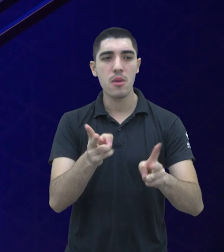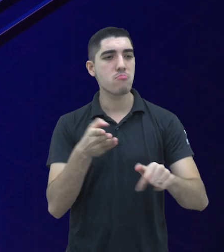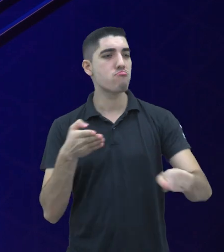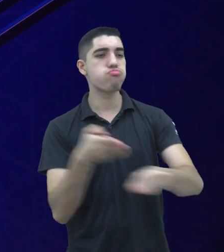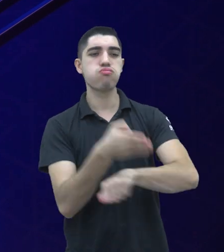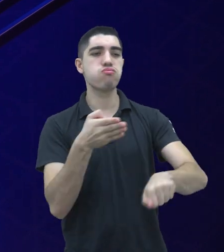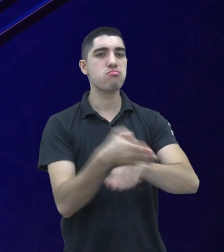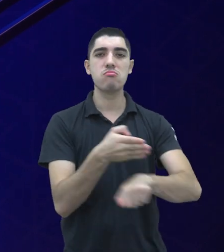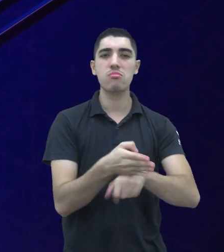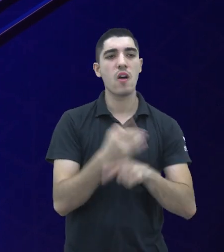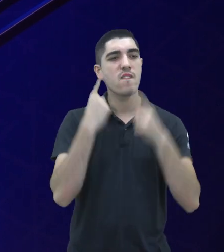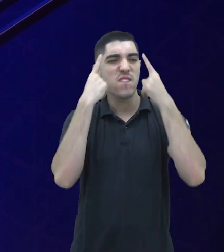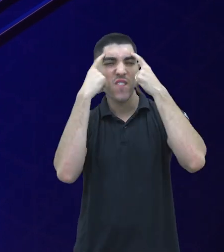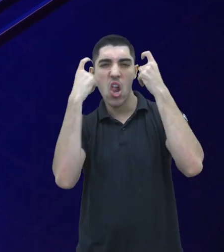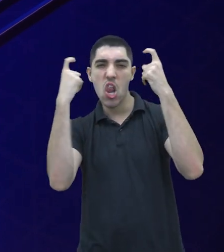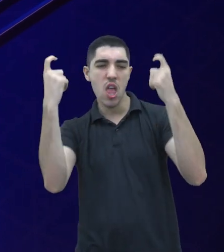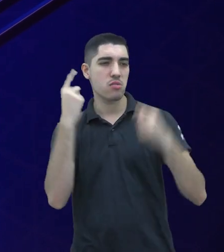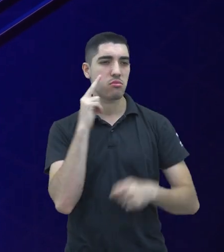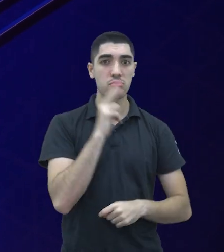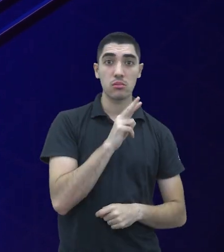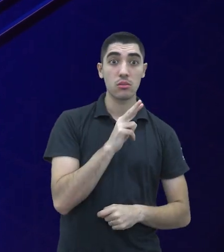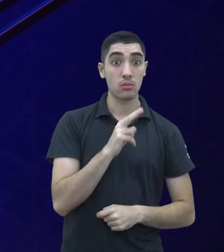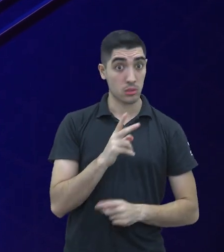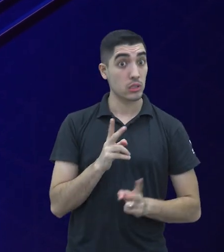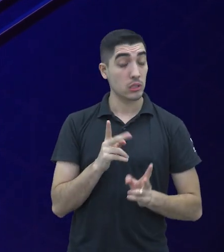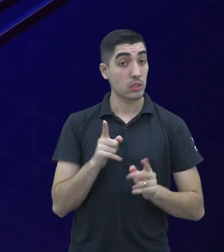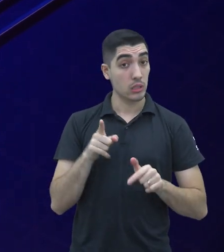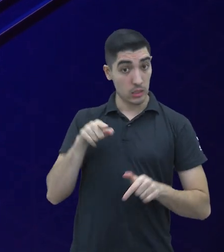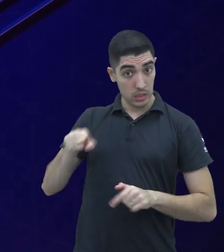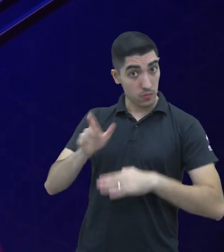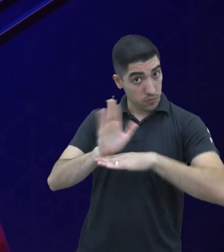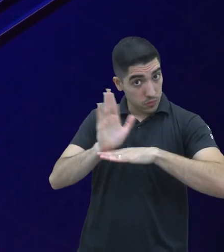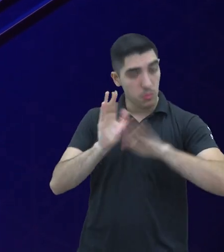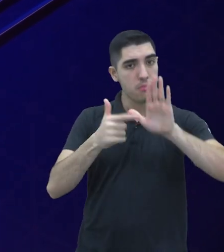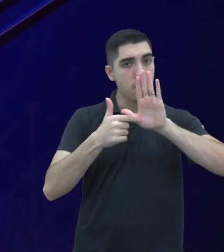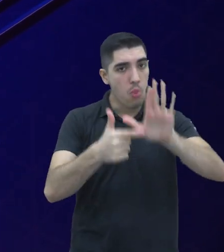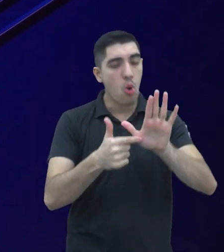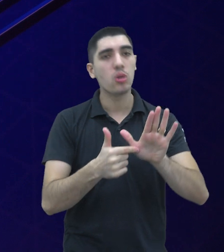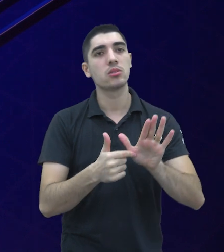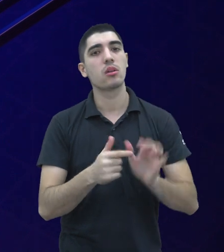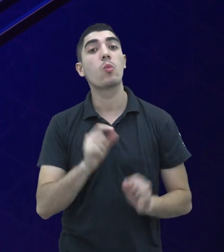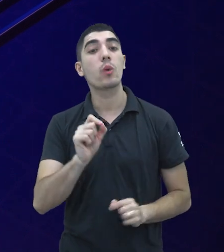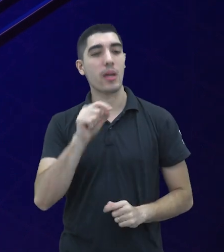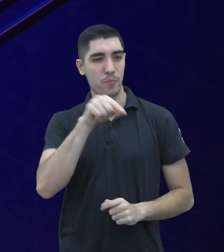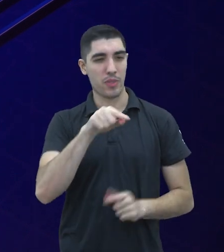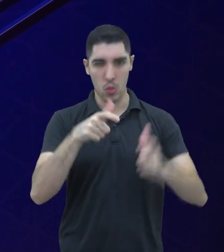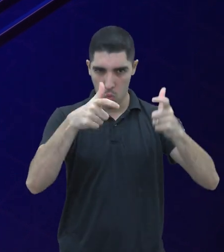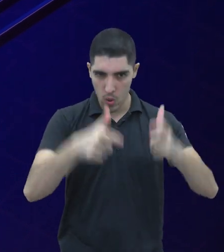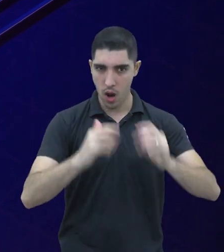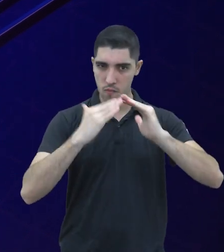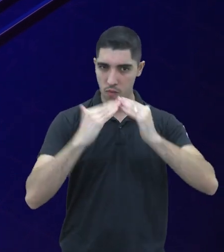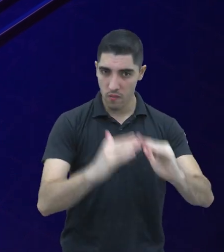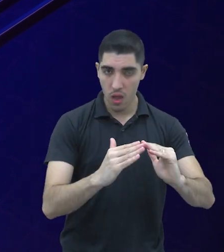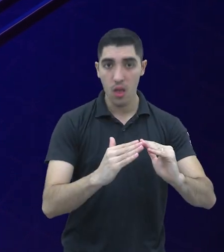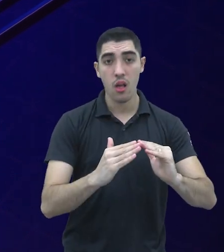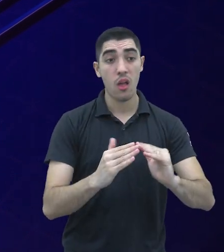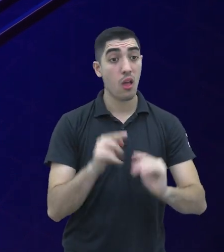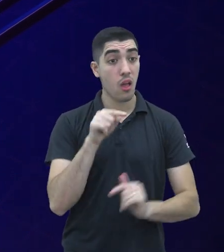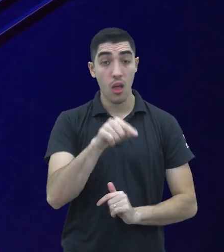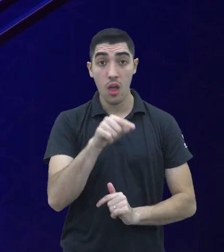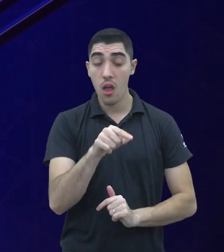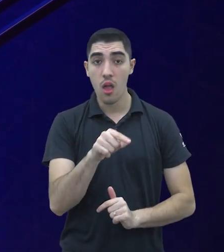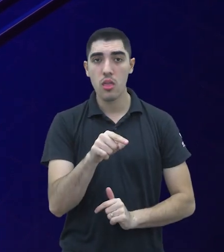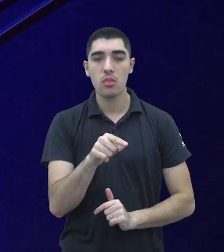colocados ali a uma situação de violência extrema, e mostra muito o quanto aquele espaço, aquela favela